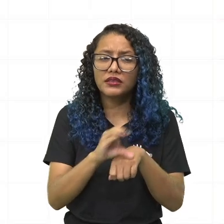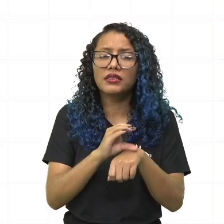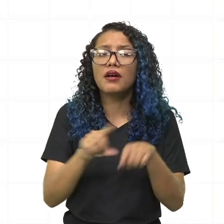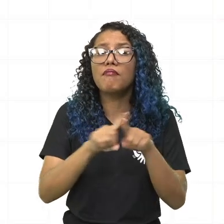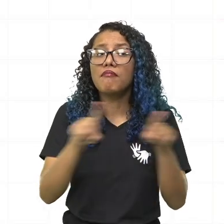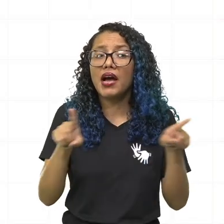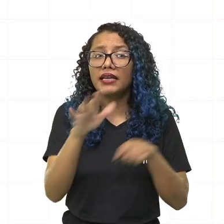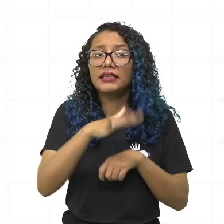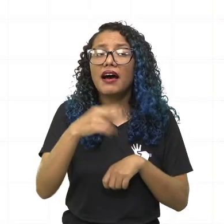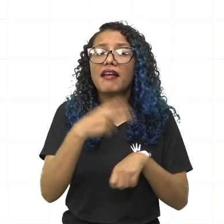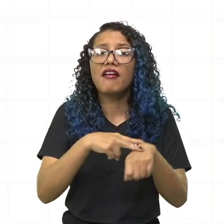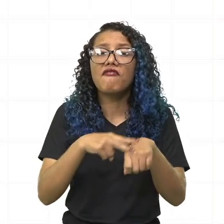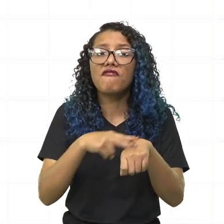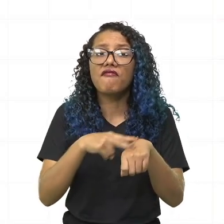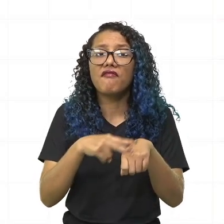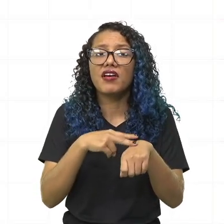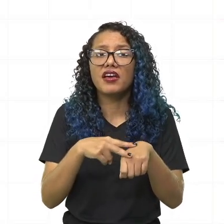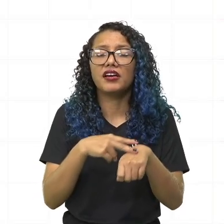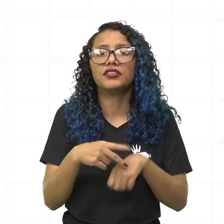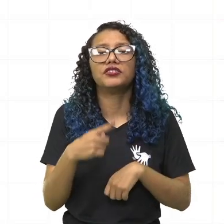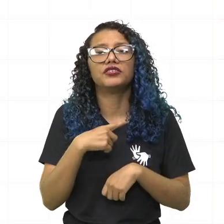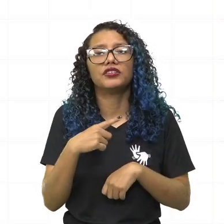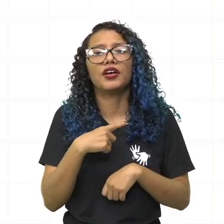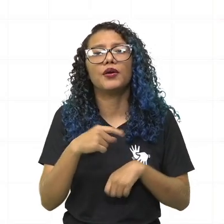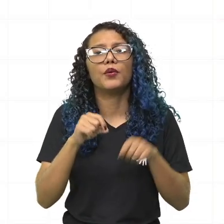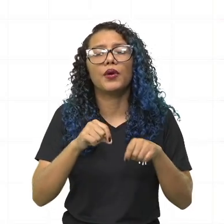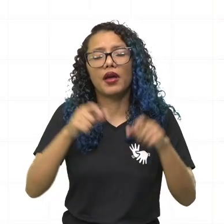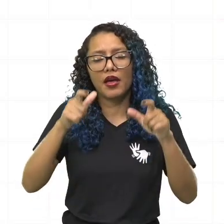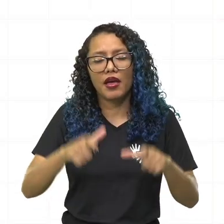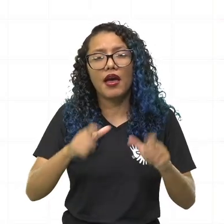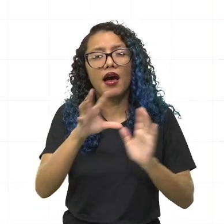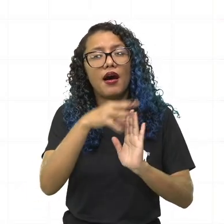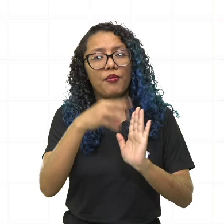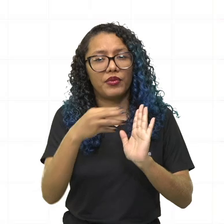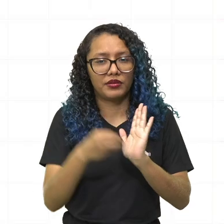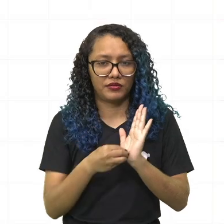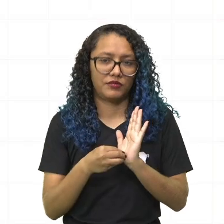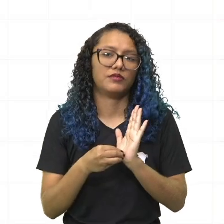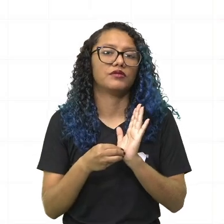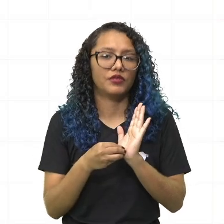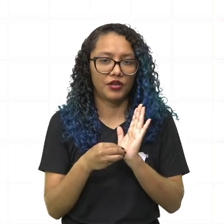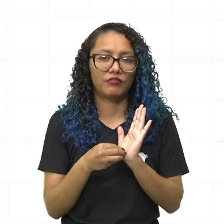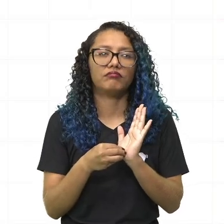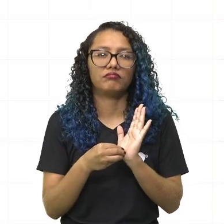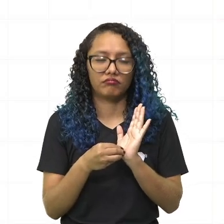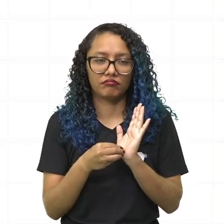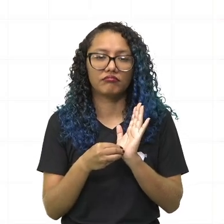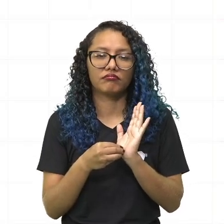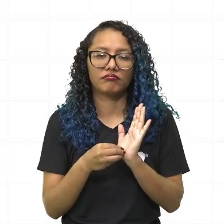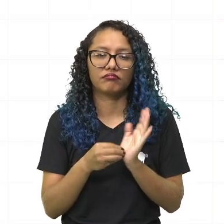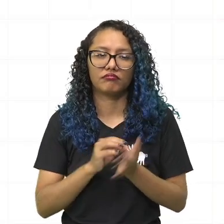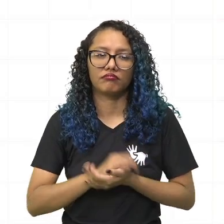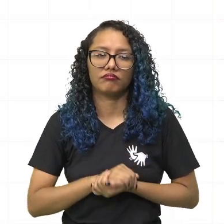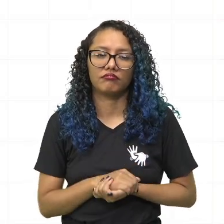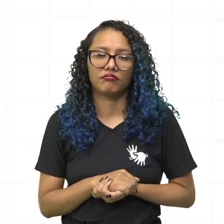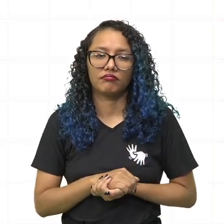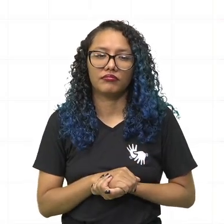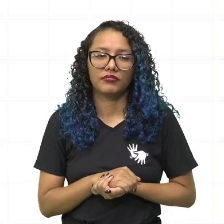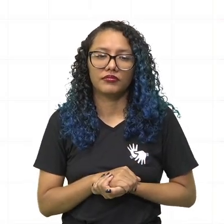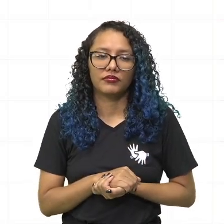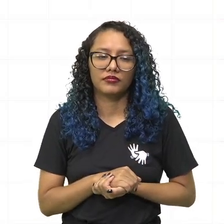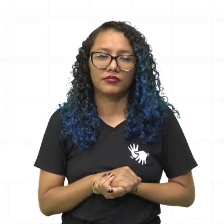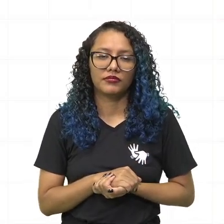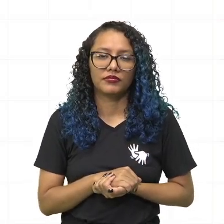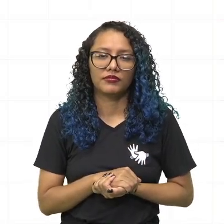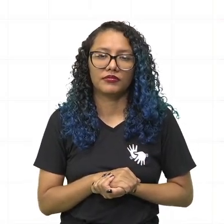né, é onde vai estar a presença do domínio morfoclimático amazônico, né, onde a Amazônia vai estar presente ali na grande maioria. Olha